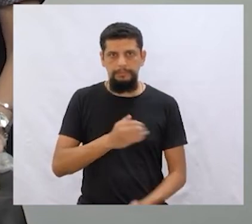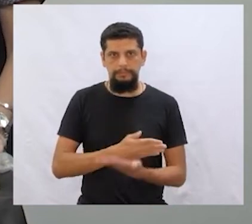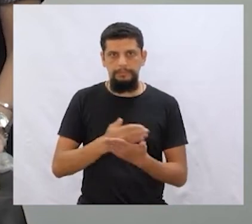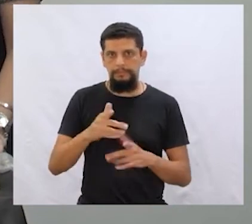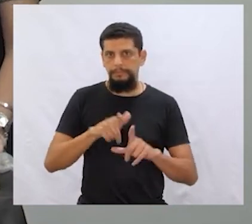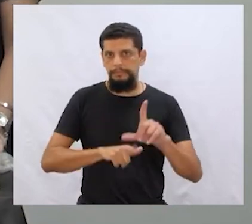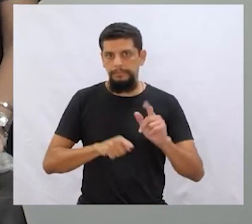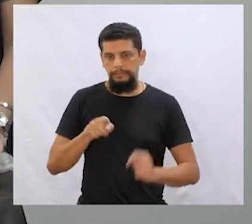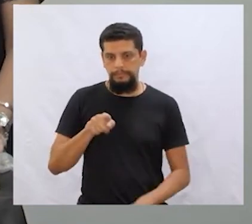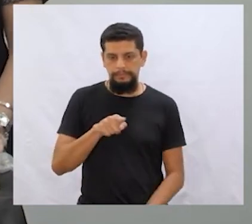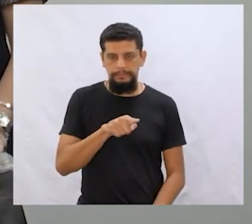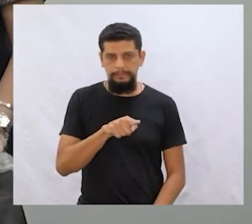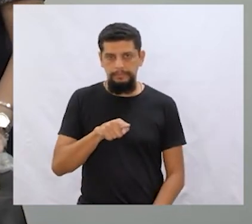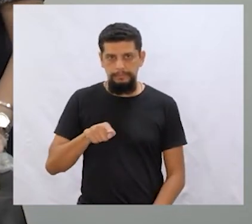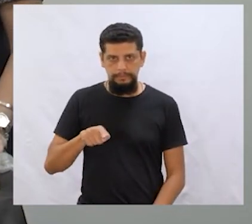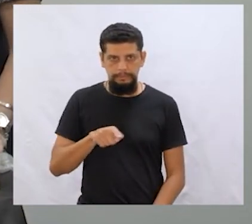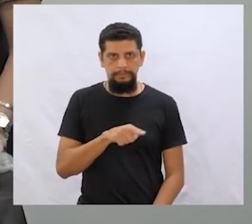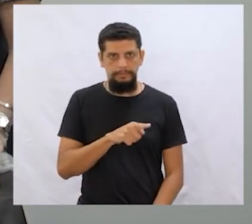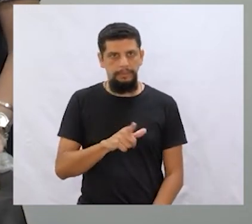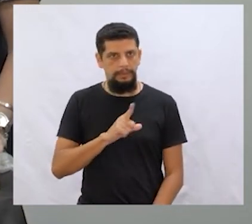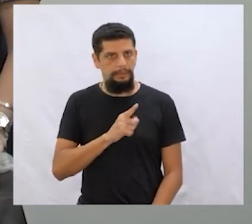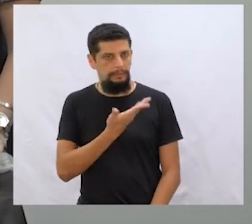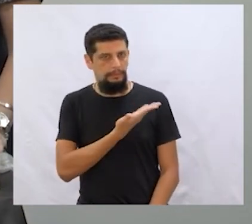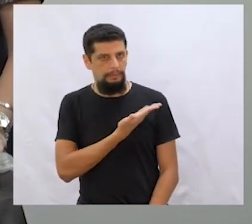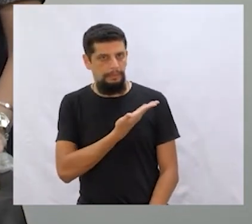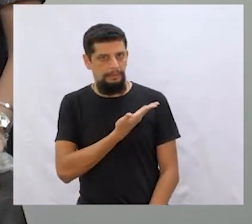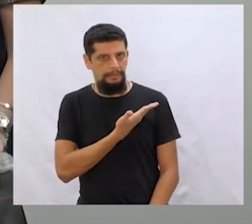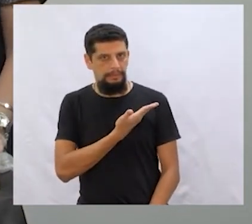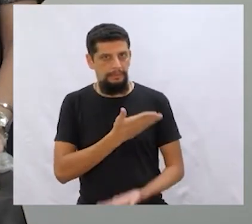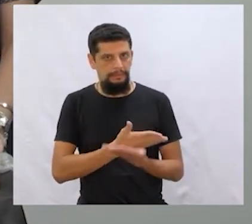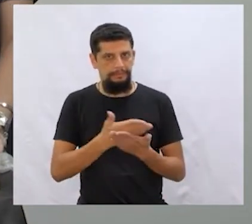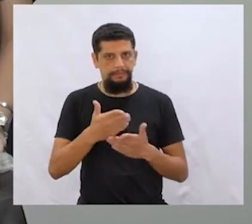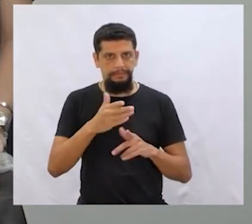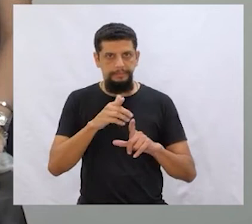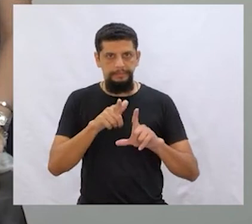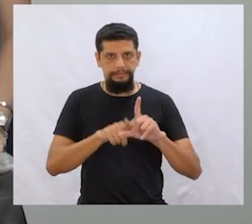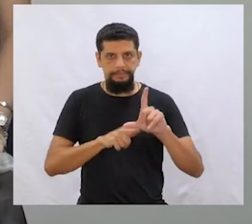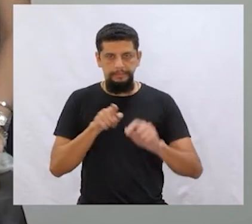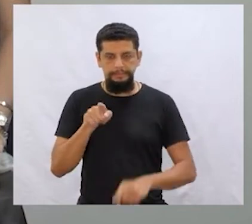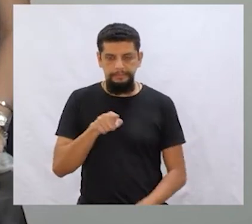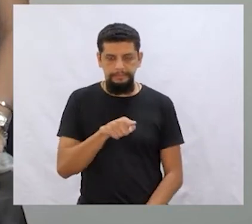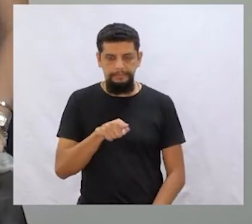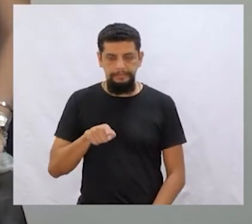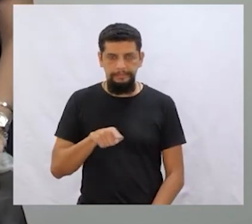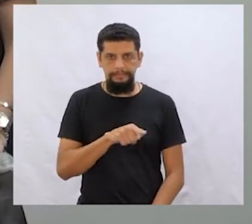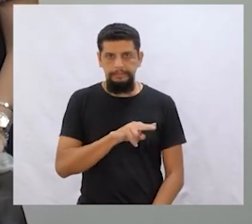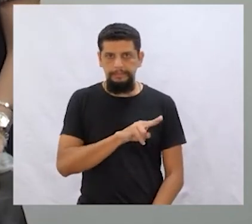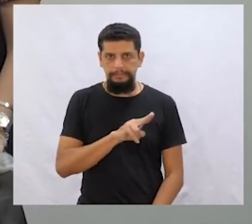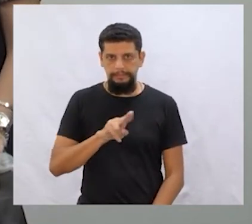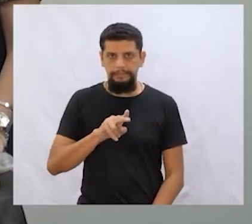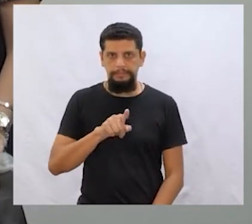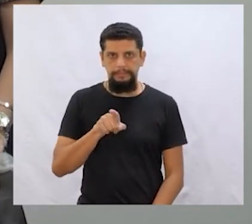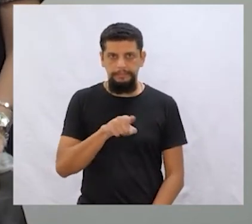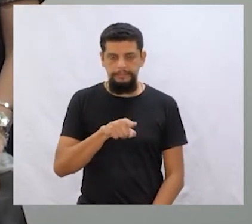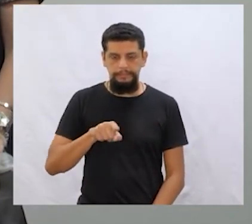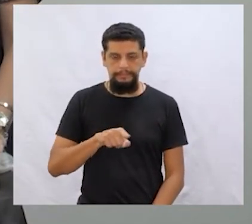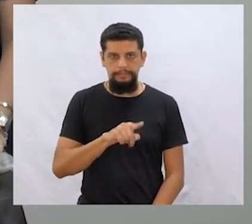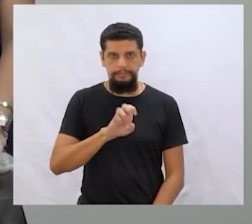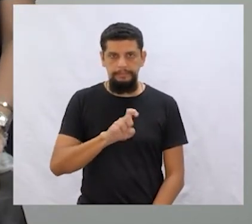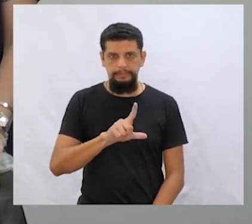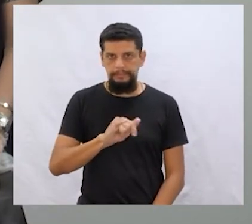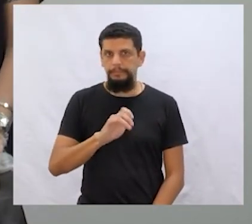Z. Eu tenho uma amiga que se chama Zélia, que é professora. Começa com a letra Z. Z de